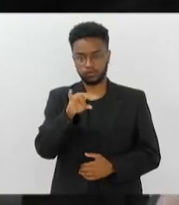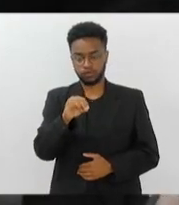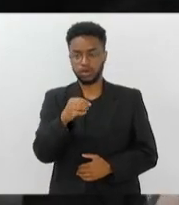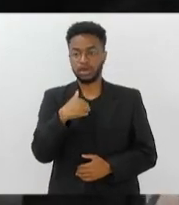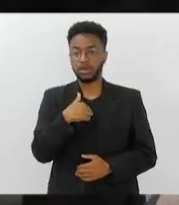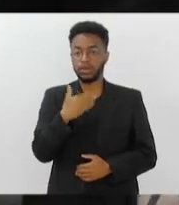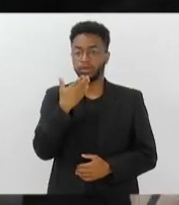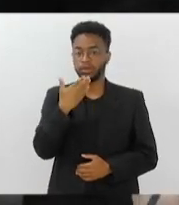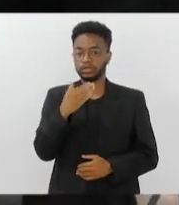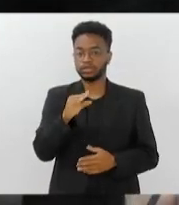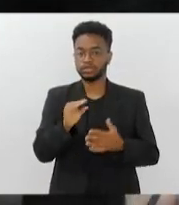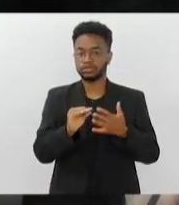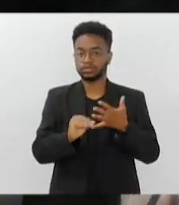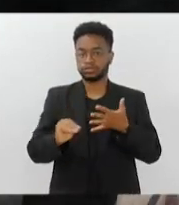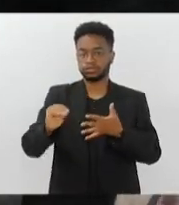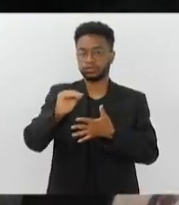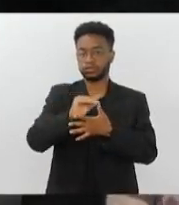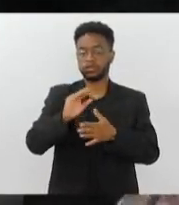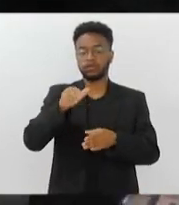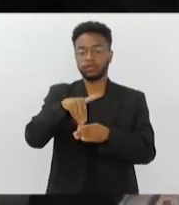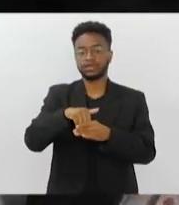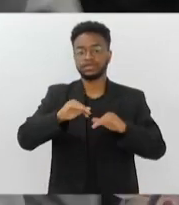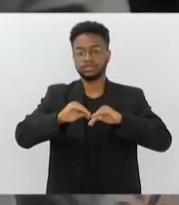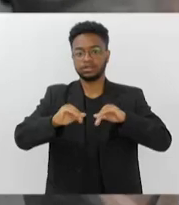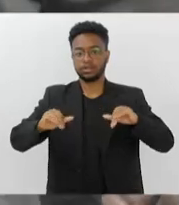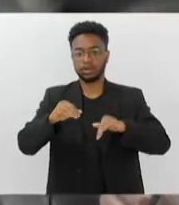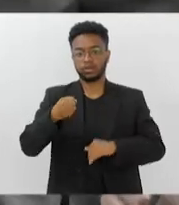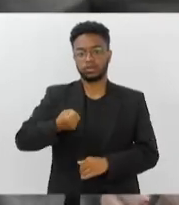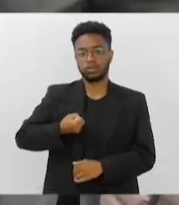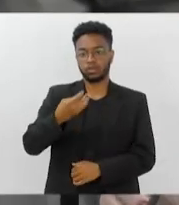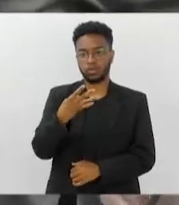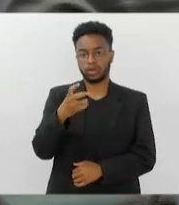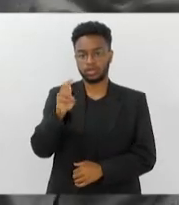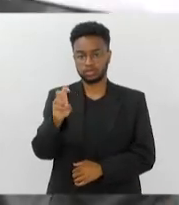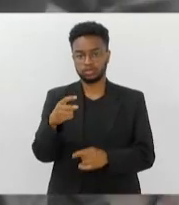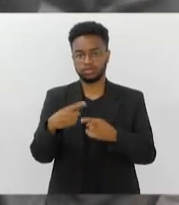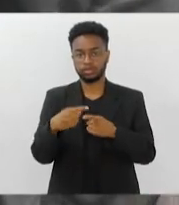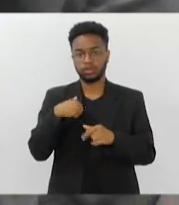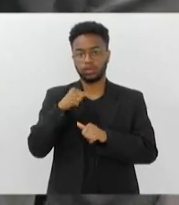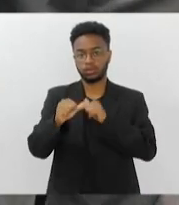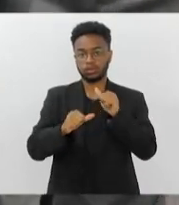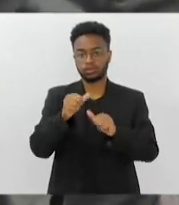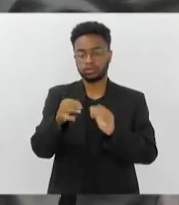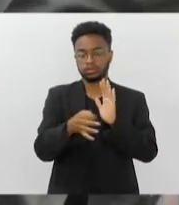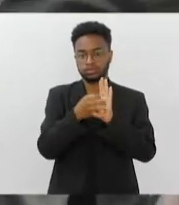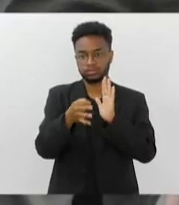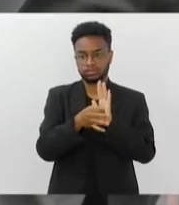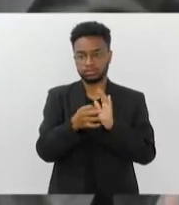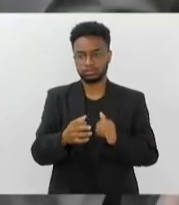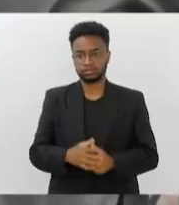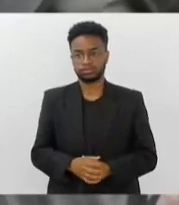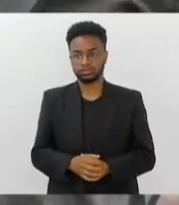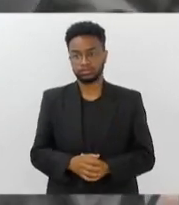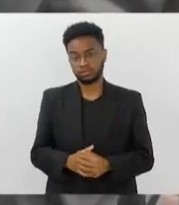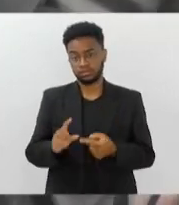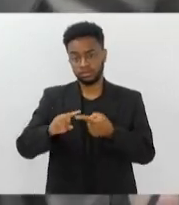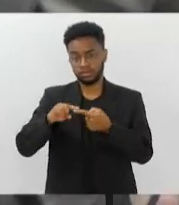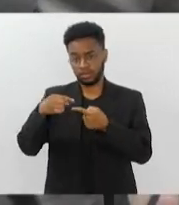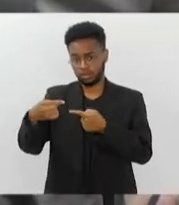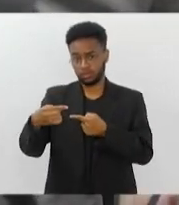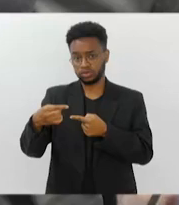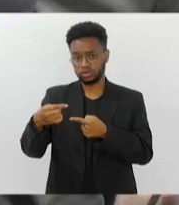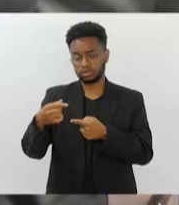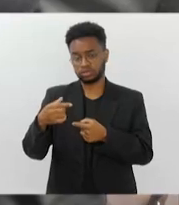para inverter, votar separado o item 45, porque eu estou alterando o parecer. Tá bem, quando chegar lá...